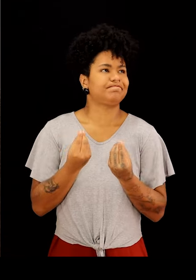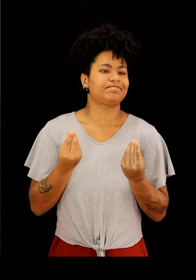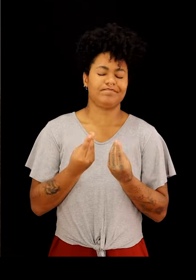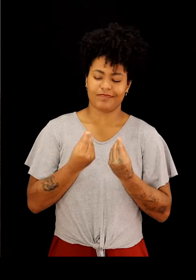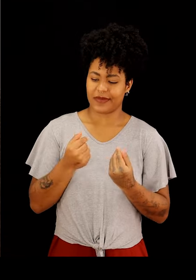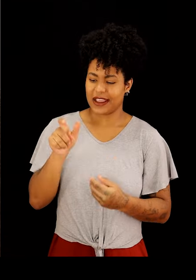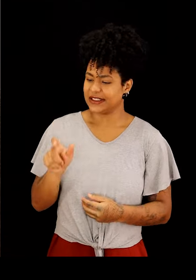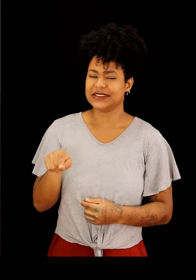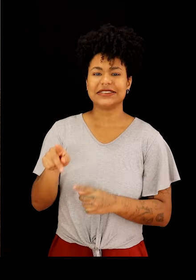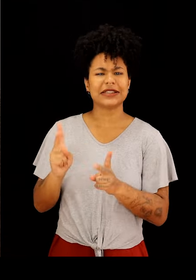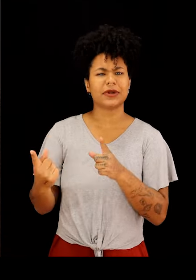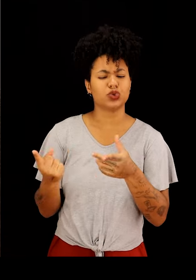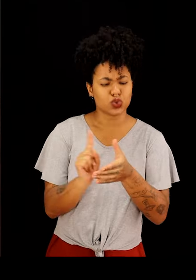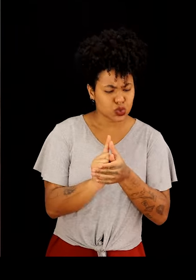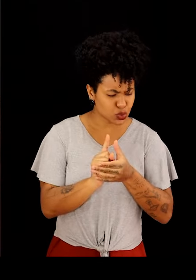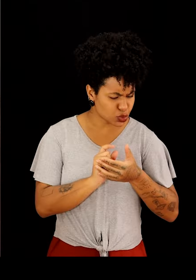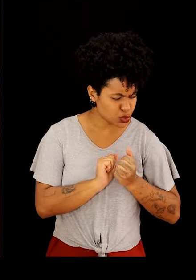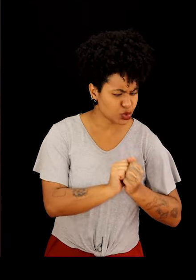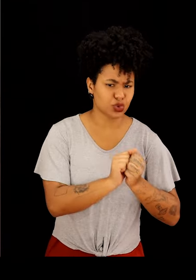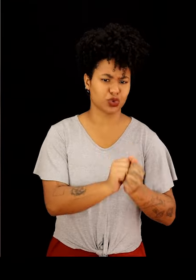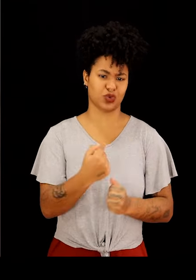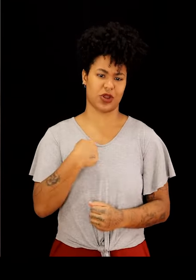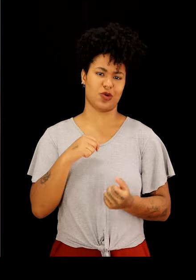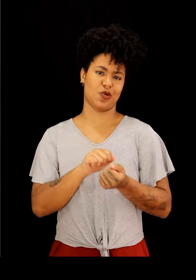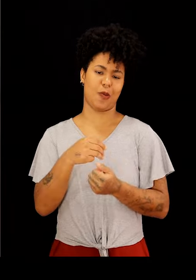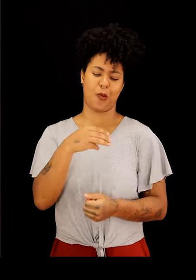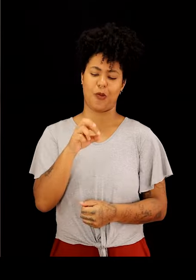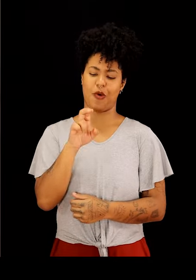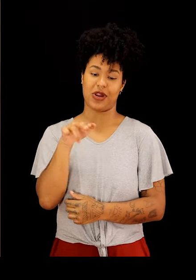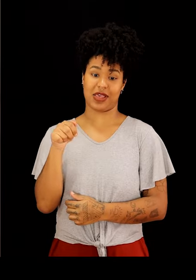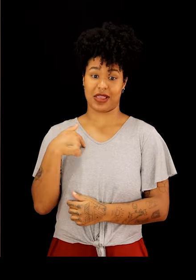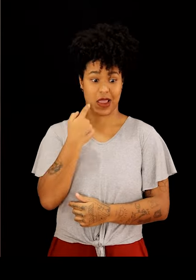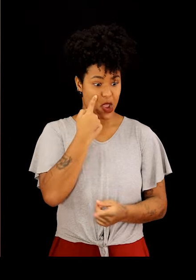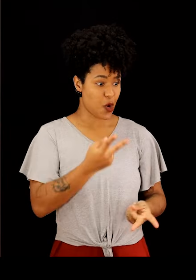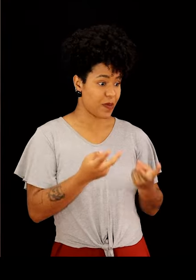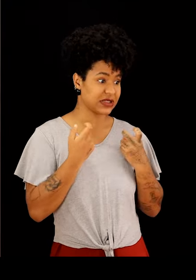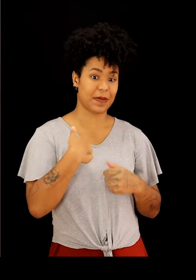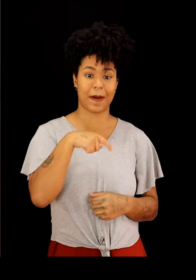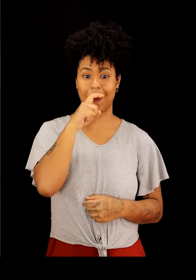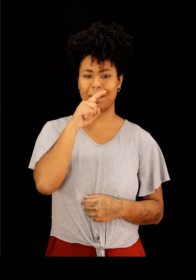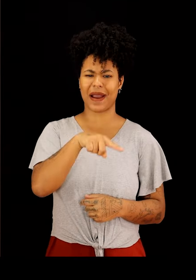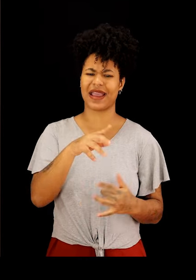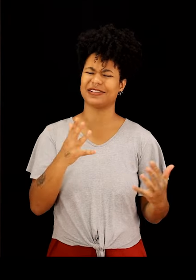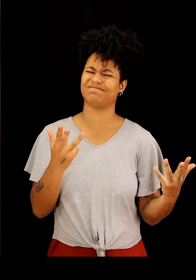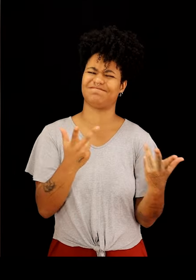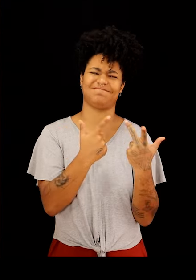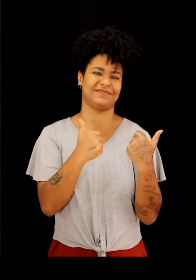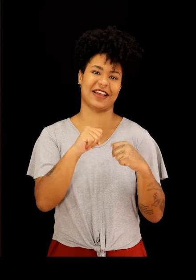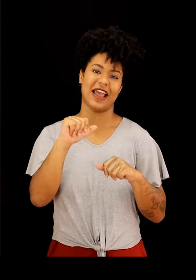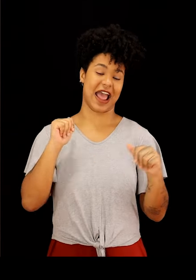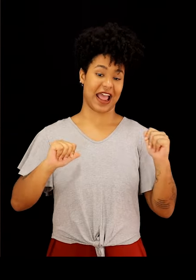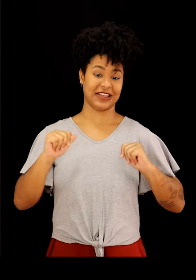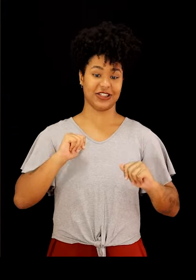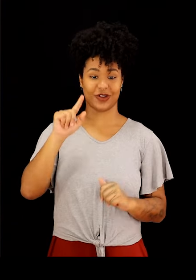ficou sempre muito junto. De Luz Morena. Eu percebi que meu pai era um artista gigantesco no meu dia a dia. Eu acordava,